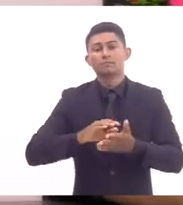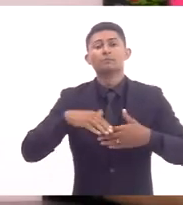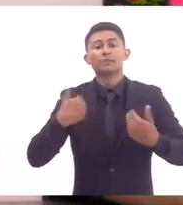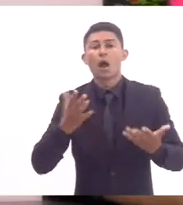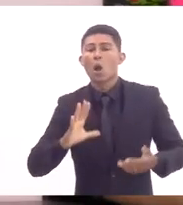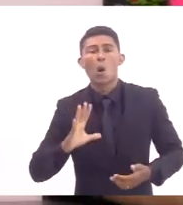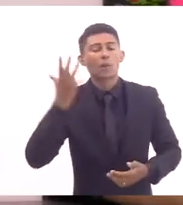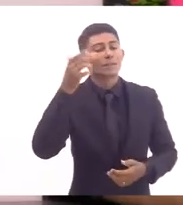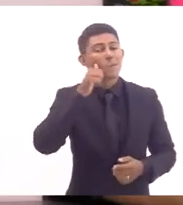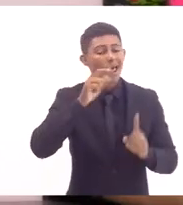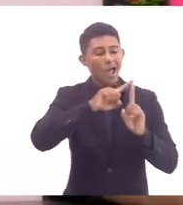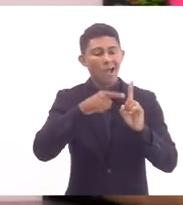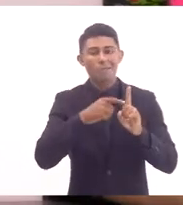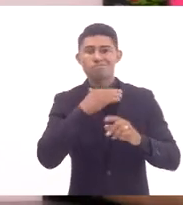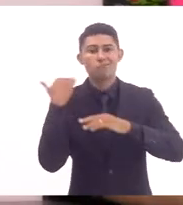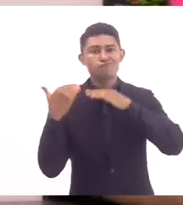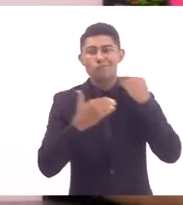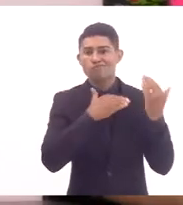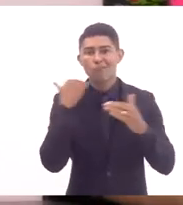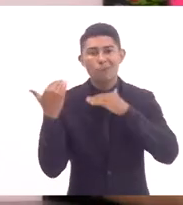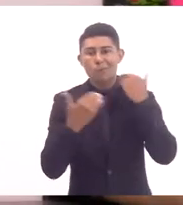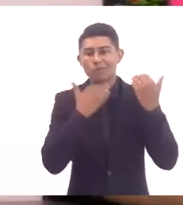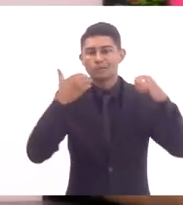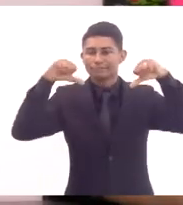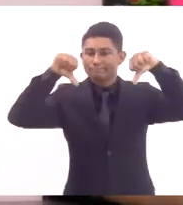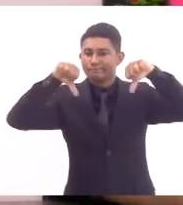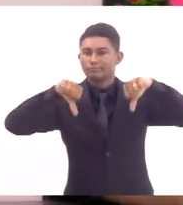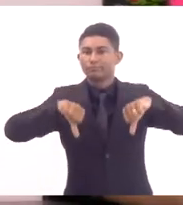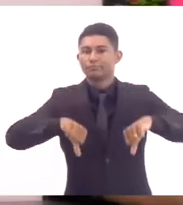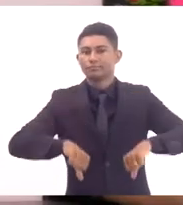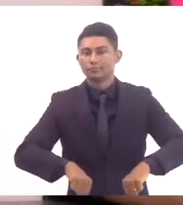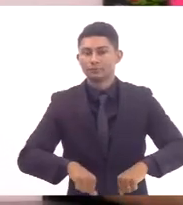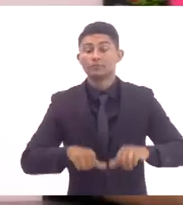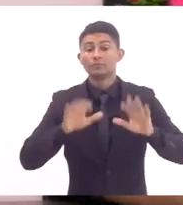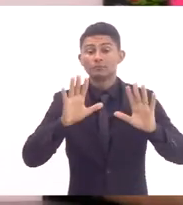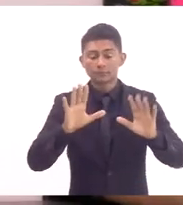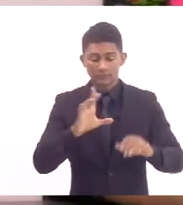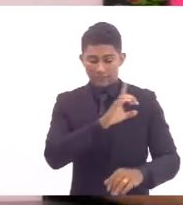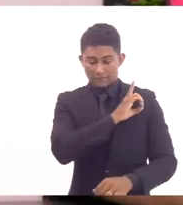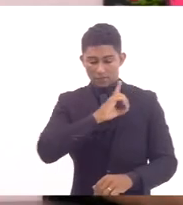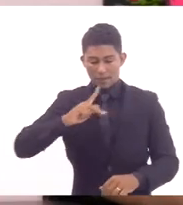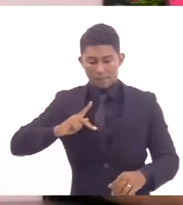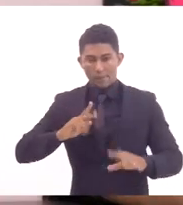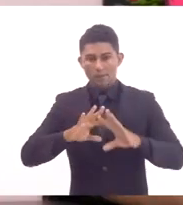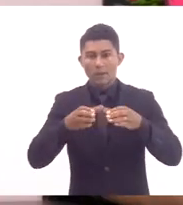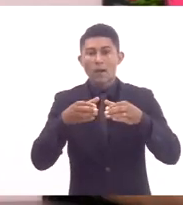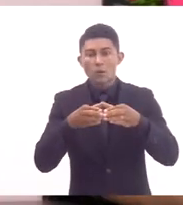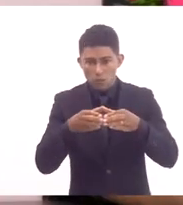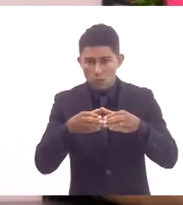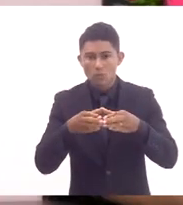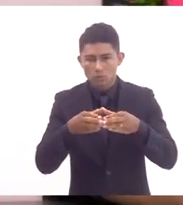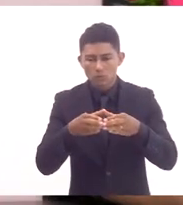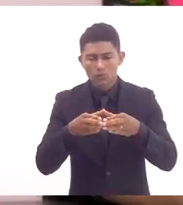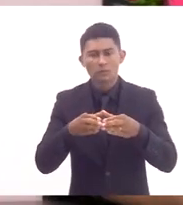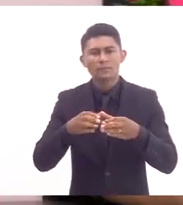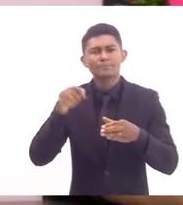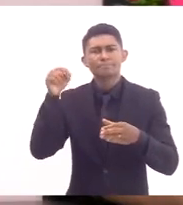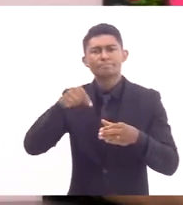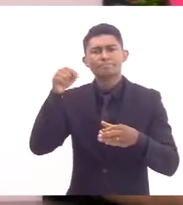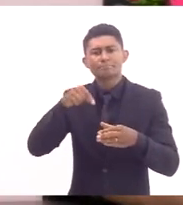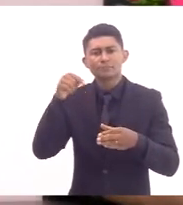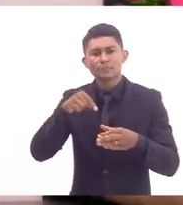é isso não se reflete no nosso atendimento na Defensoria Pública né são pouquíssimos os